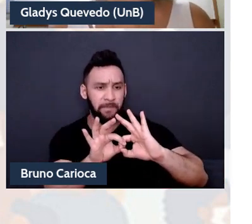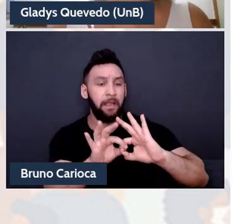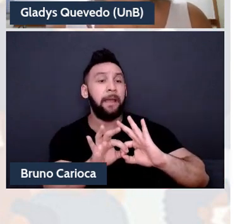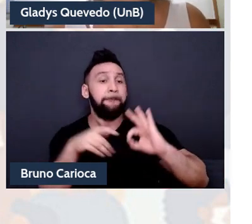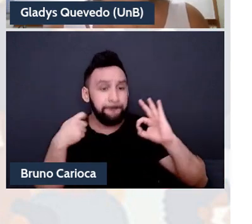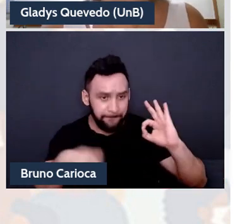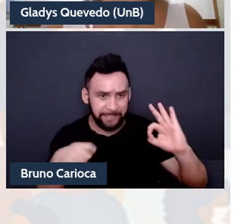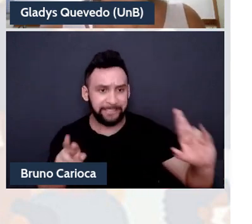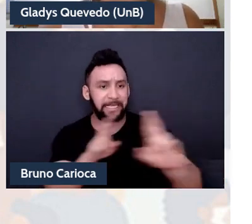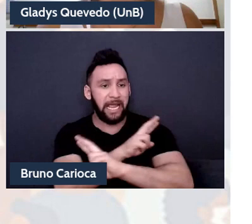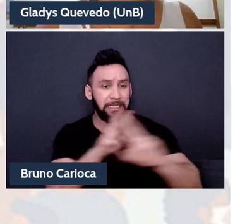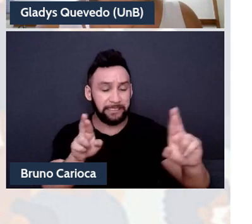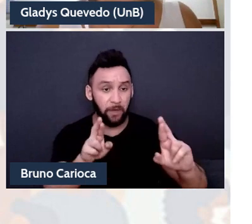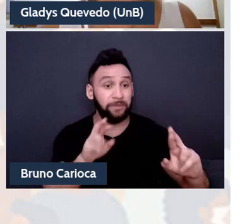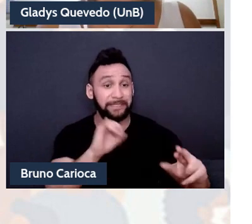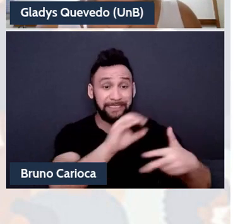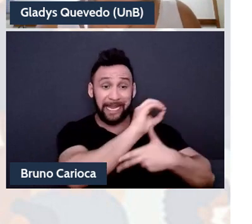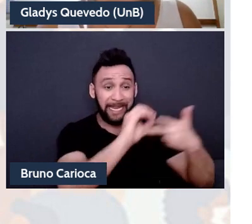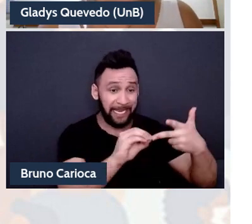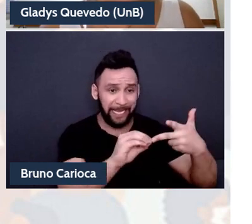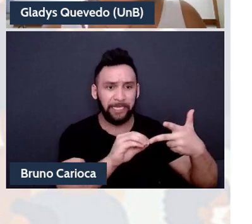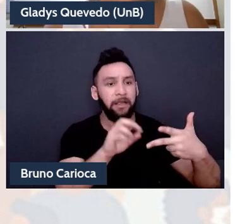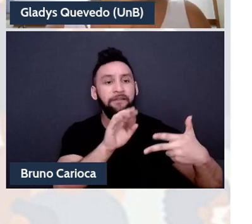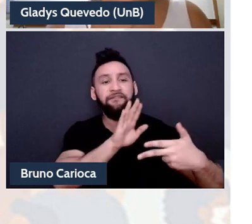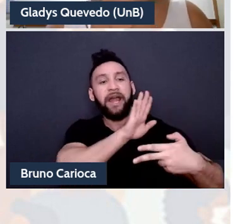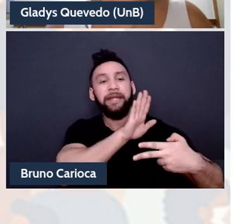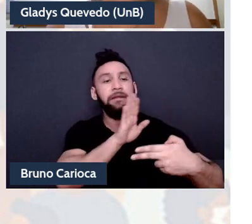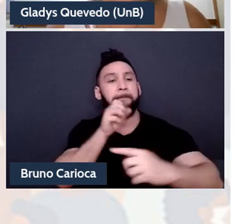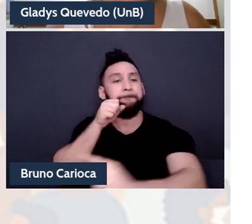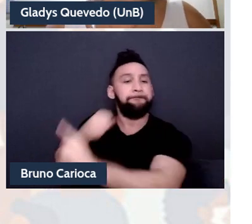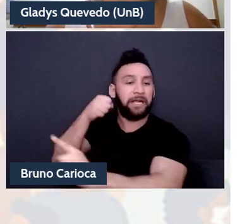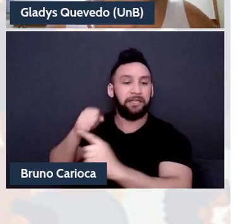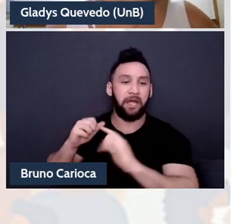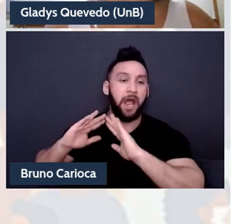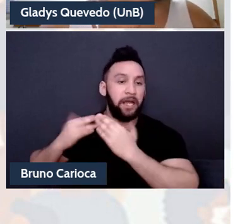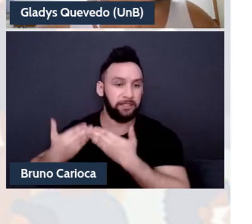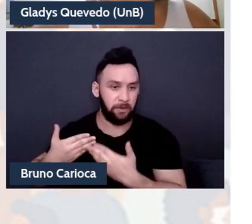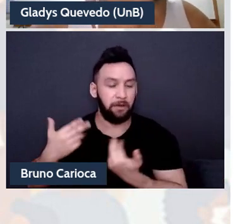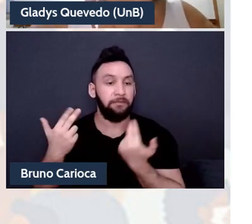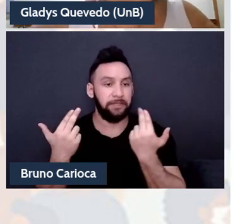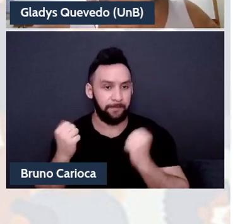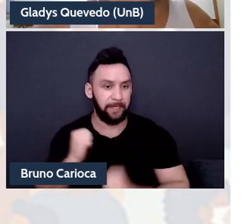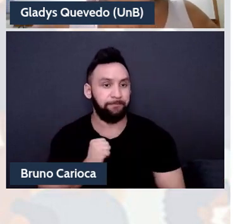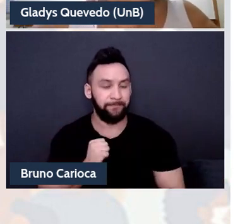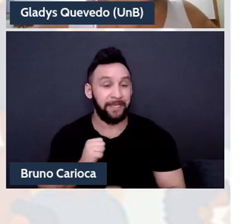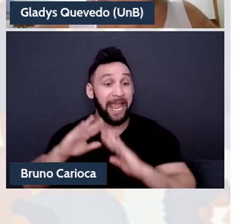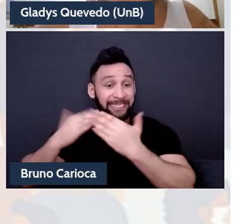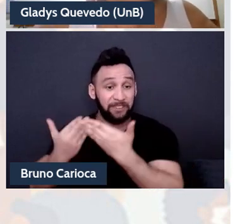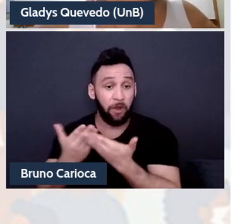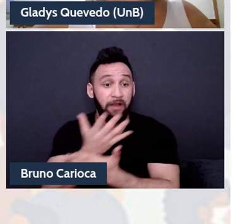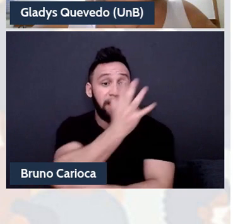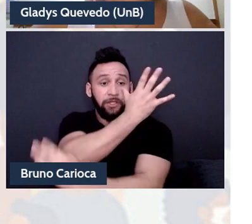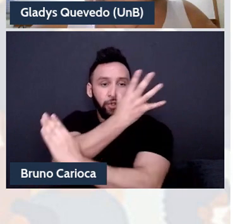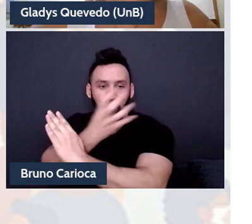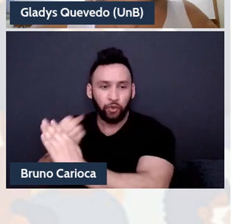nos testes devido ao seu impacto negativo. Então, Shohami já chamava a atenção para